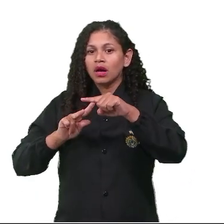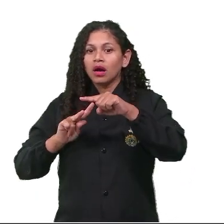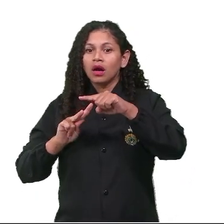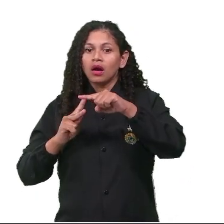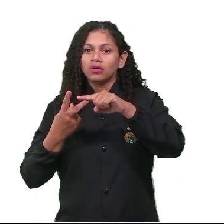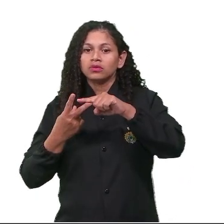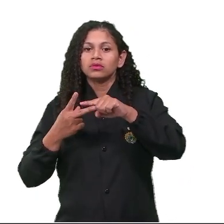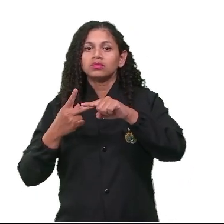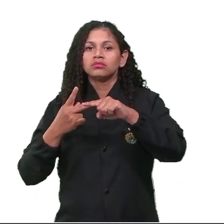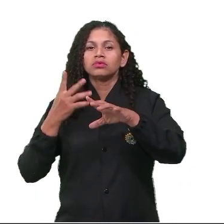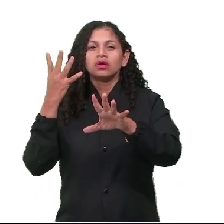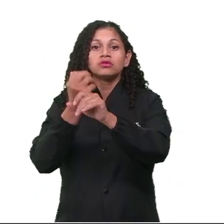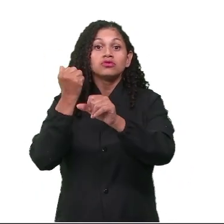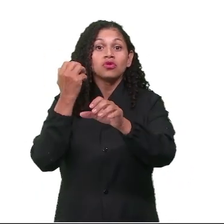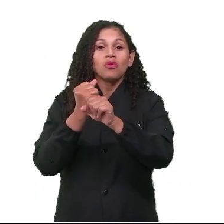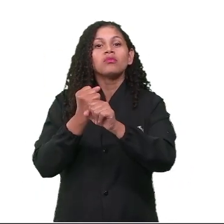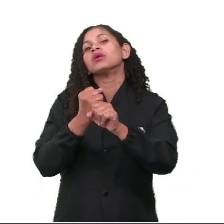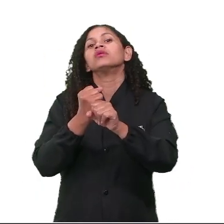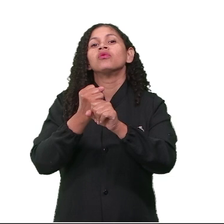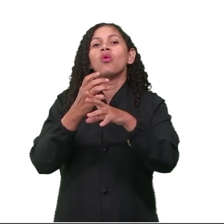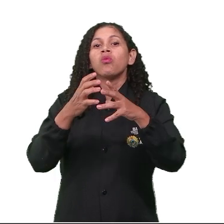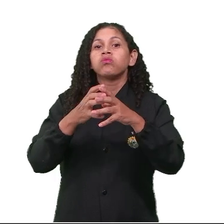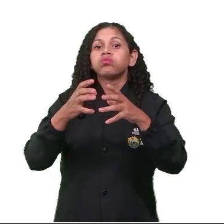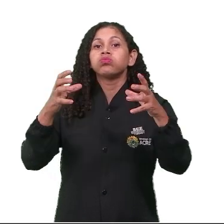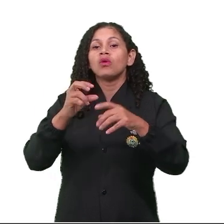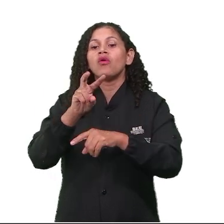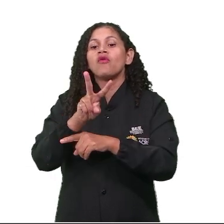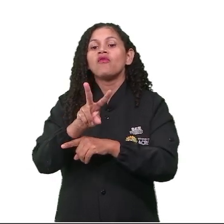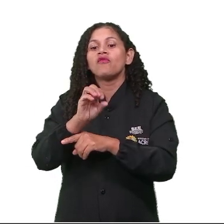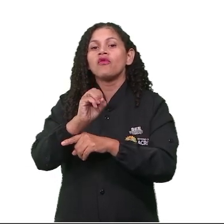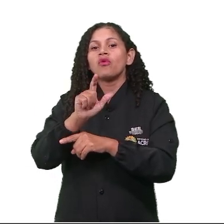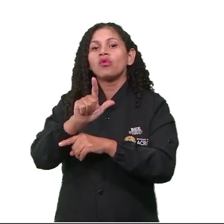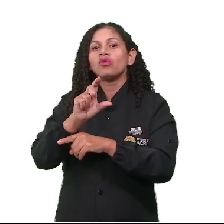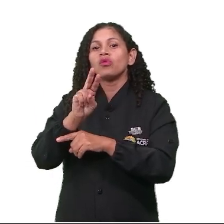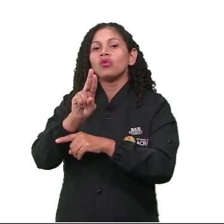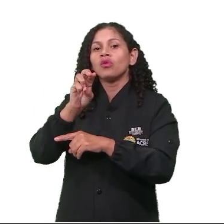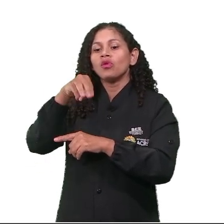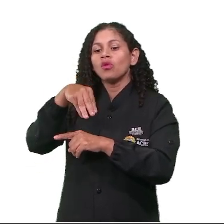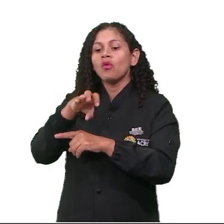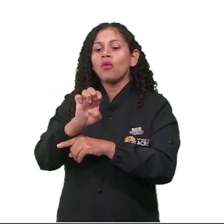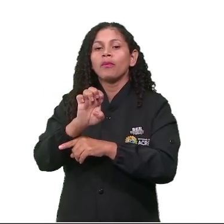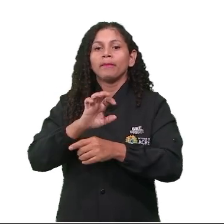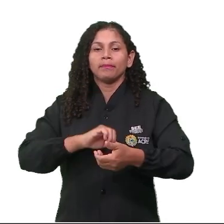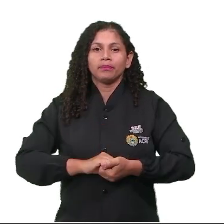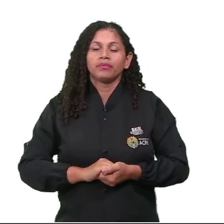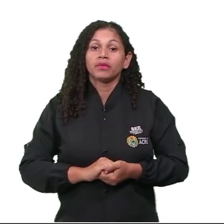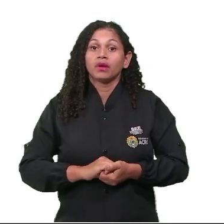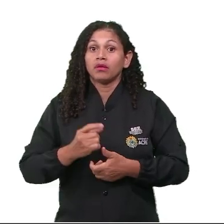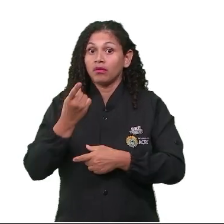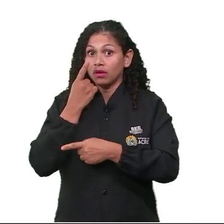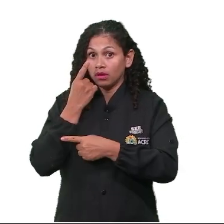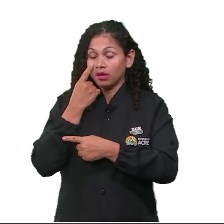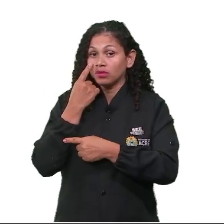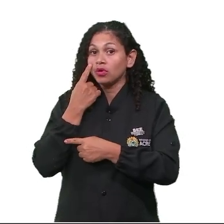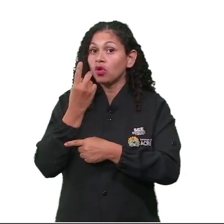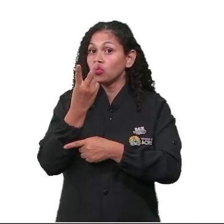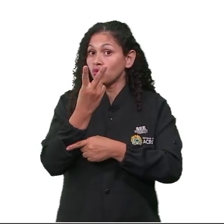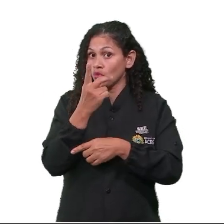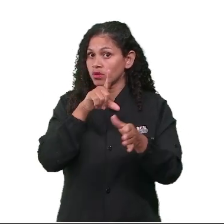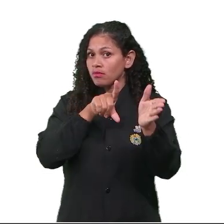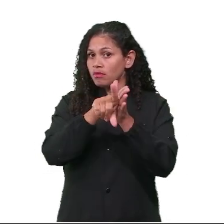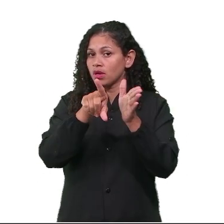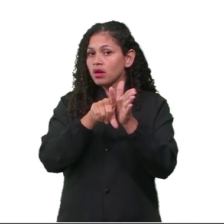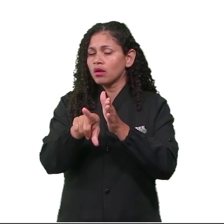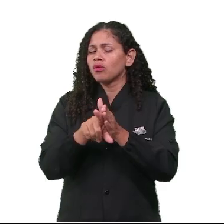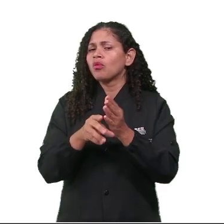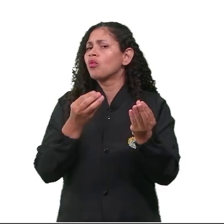o quê? O volume, nesse caso aqui do prisma. Nós vamos observar agora em duas questões, dois problemas, como